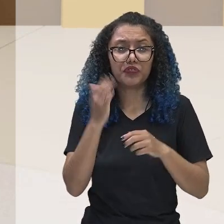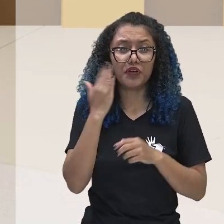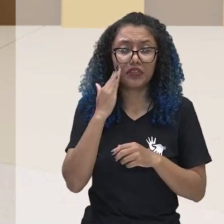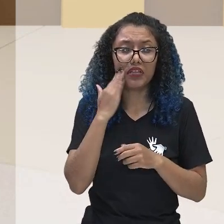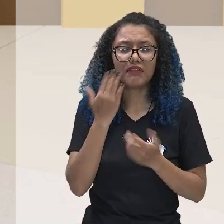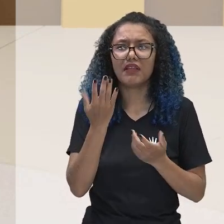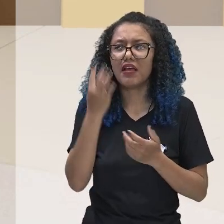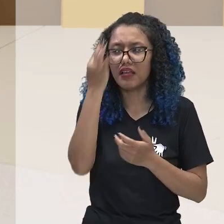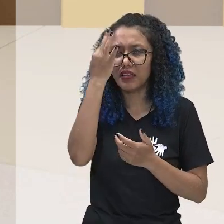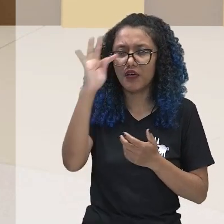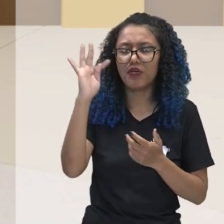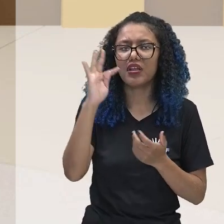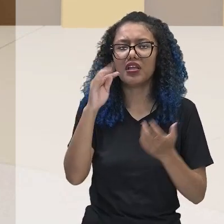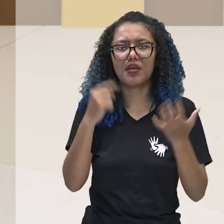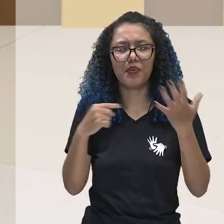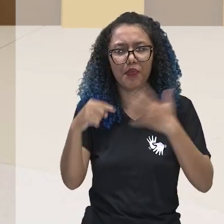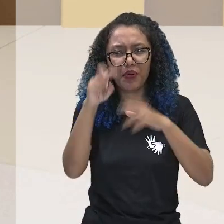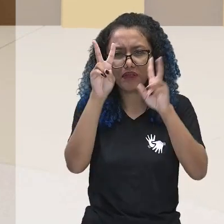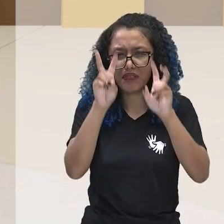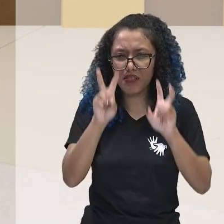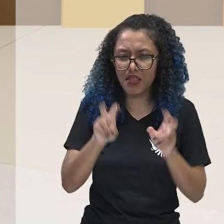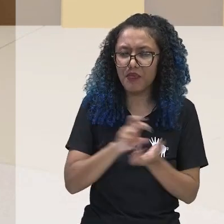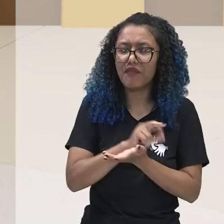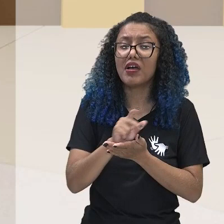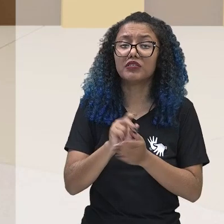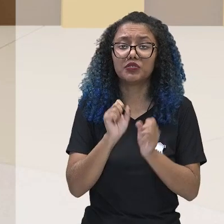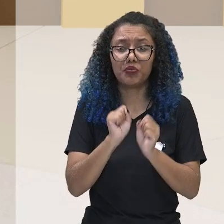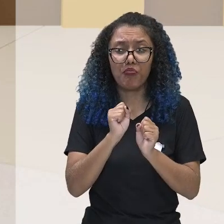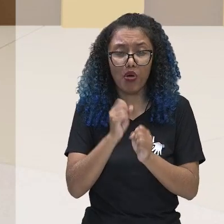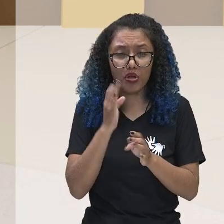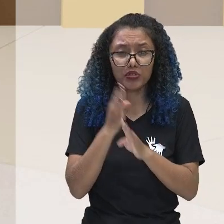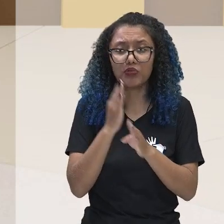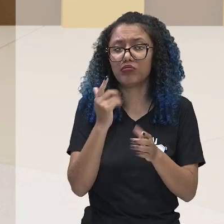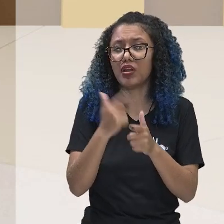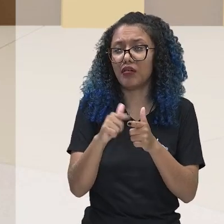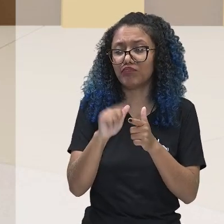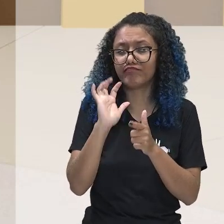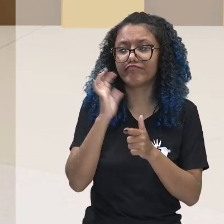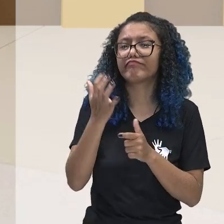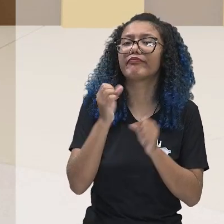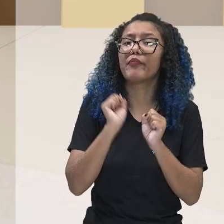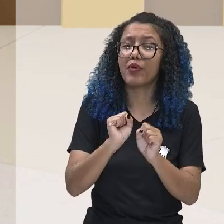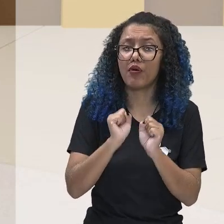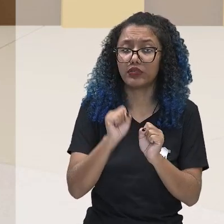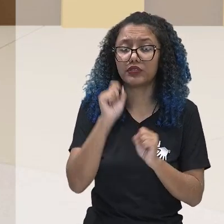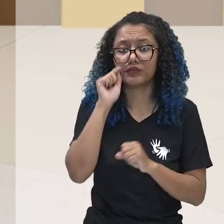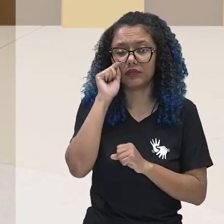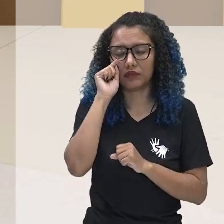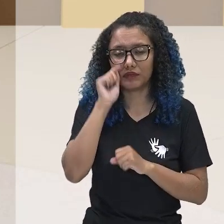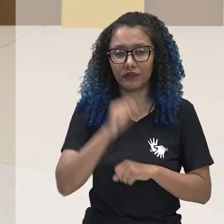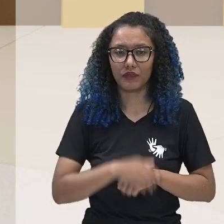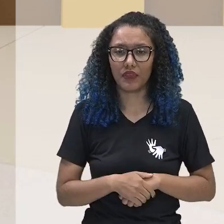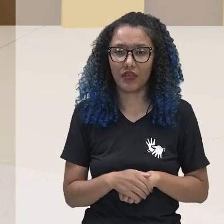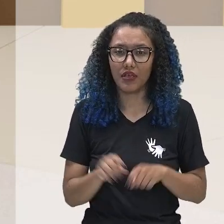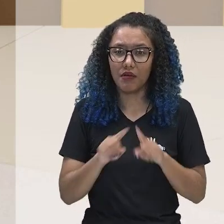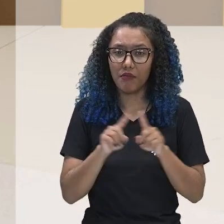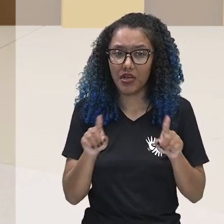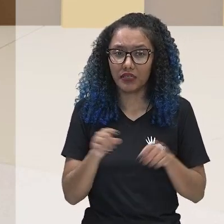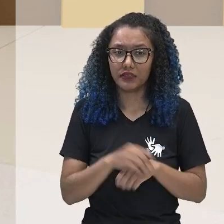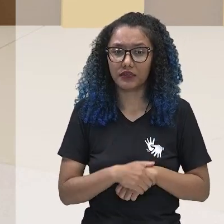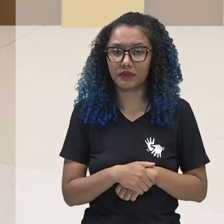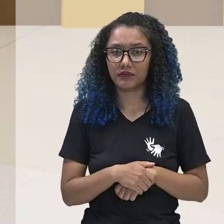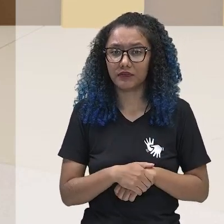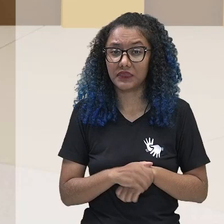teorias, entender outras coisas e encontrar soluções para os problemas da sua comunidade. Mas todas essas ideias elas ficarão perdidas se você